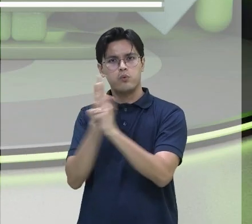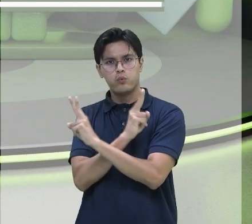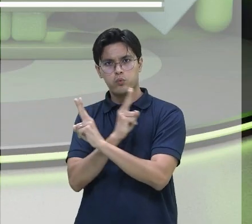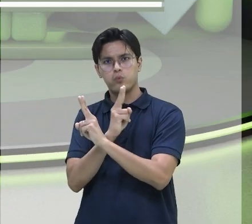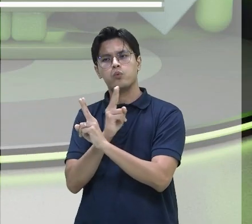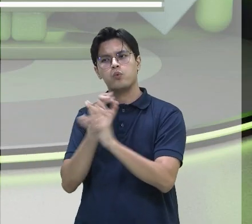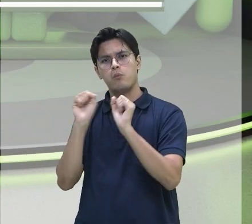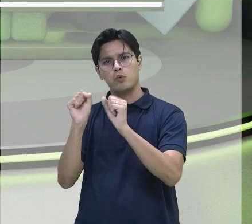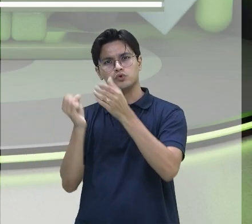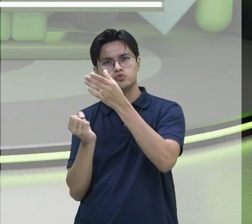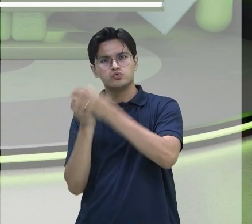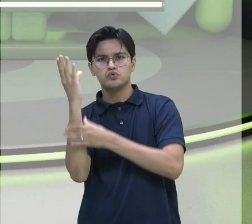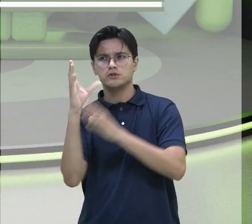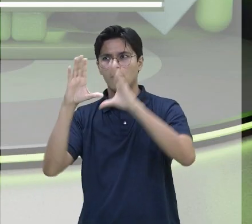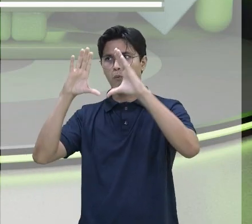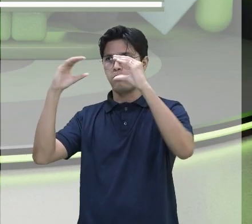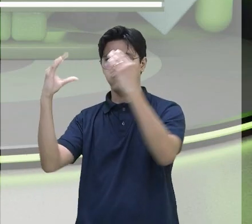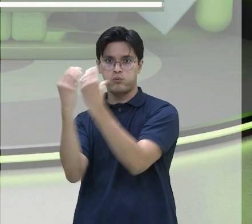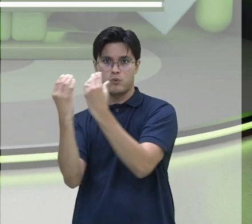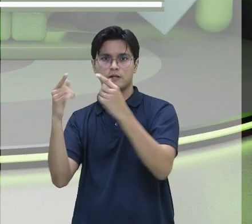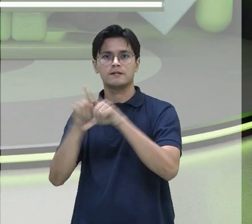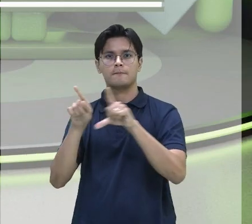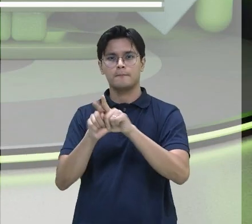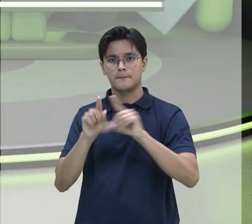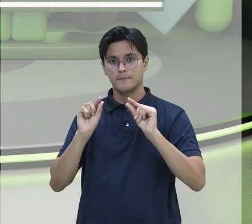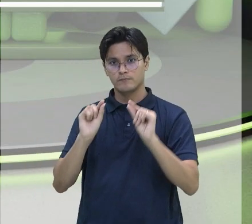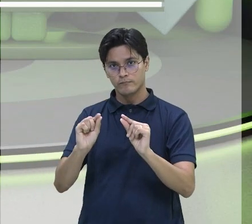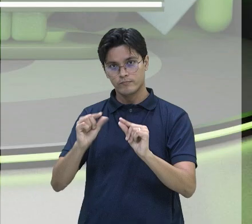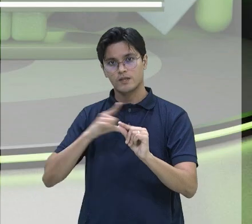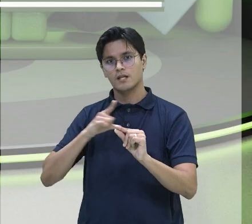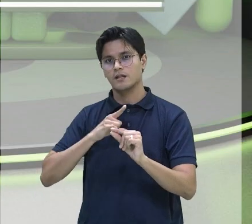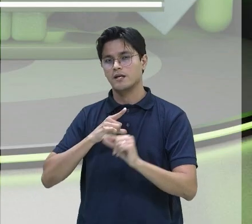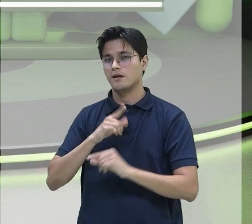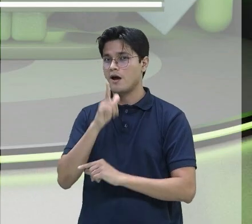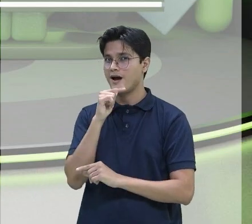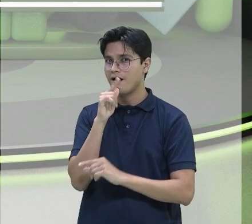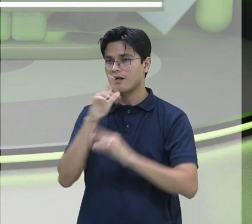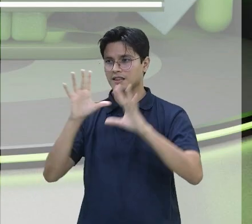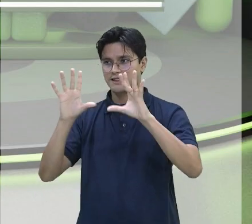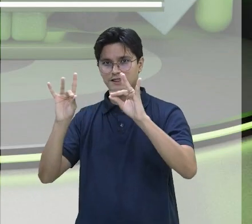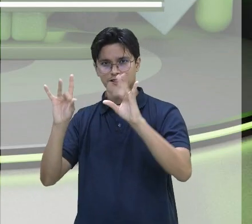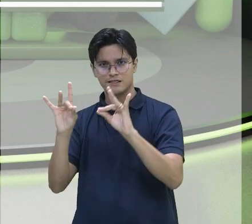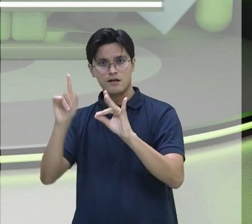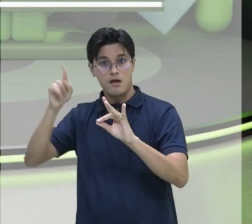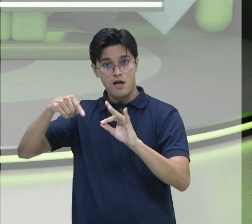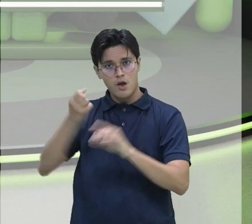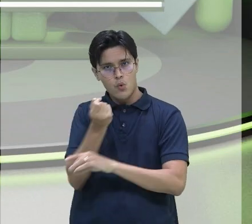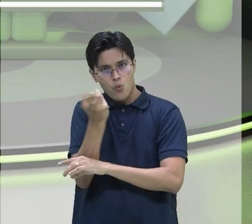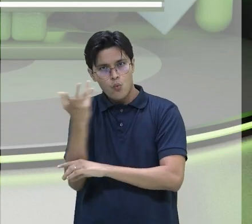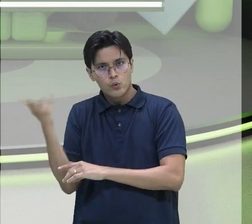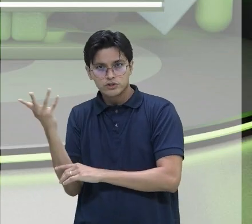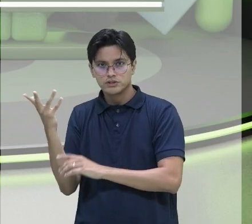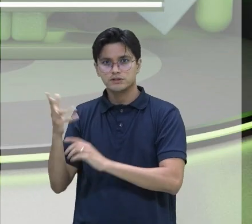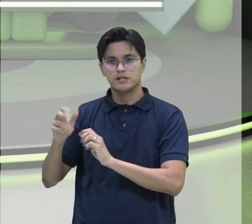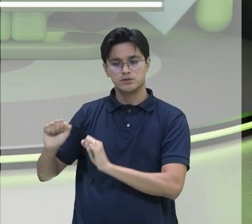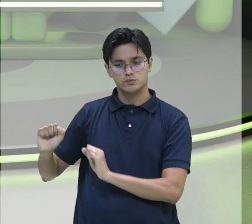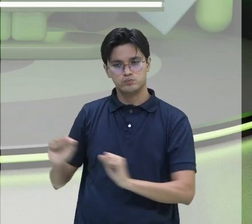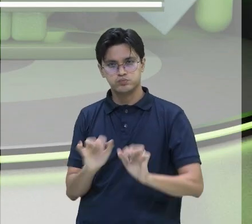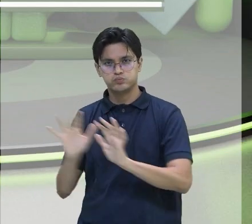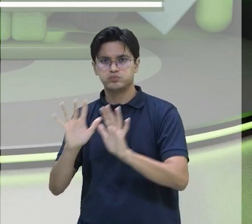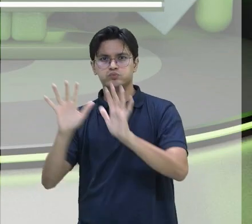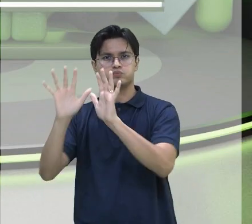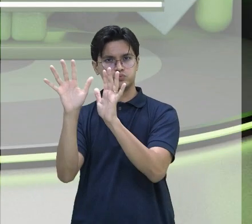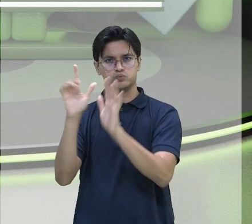das nuvens. A umidade, que é o quê? A quantidade de vapor